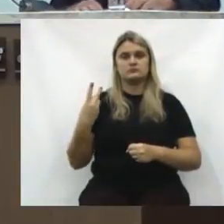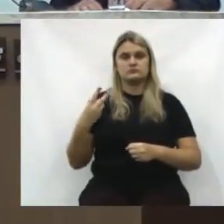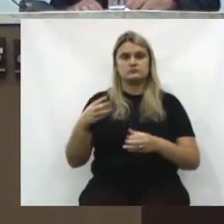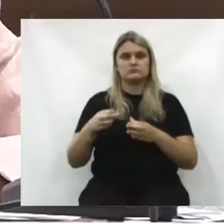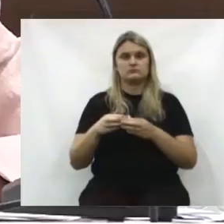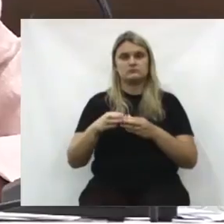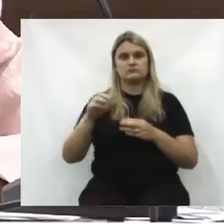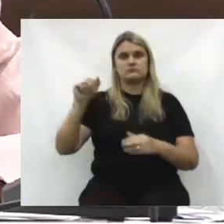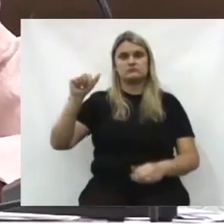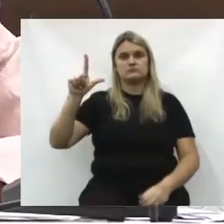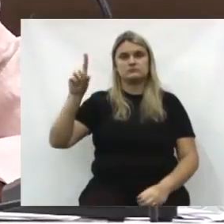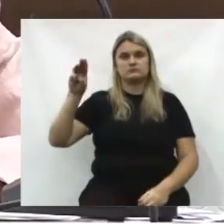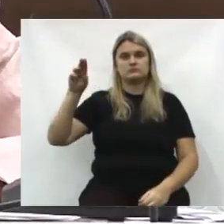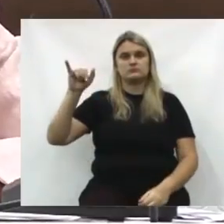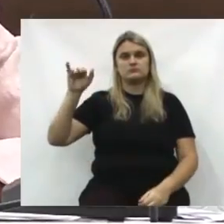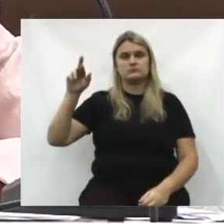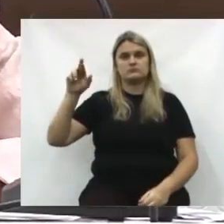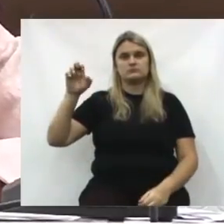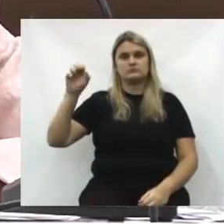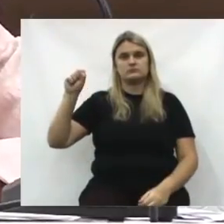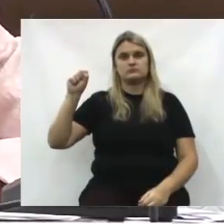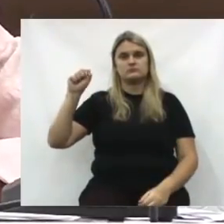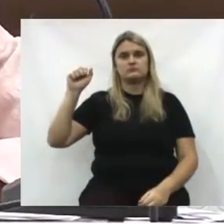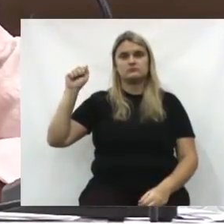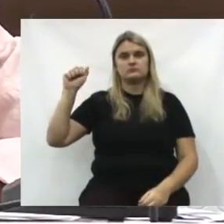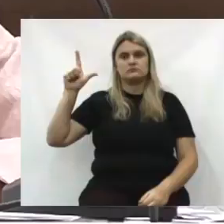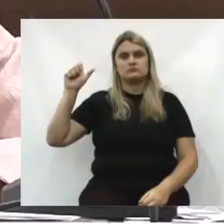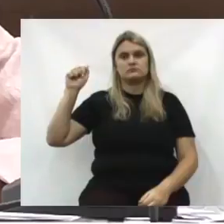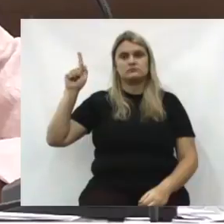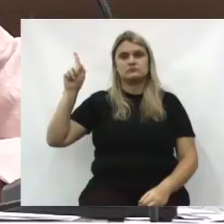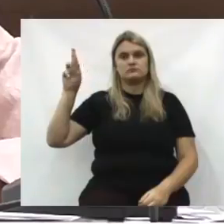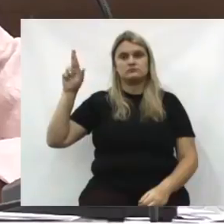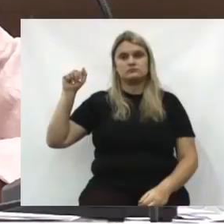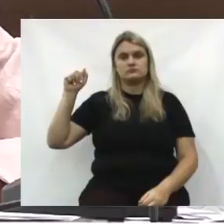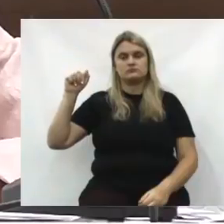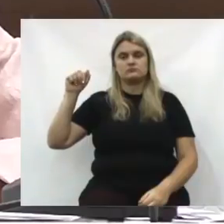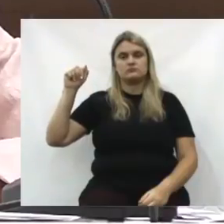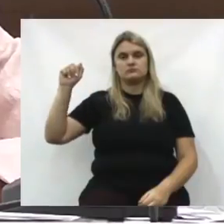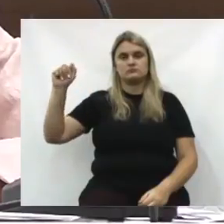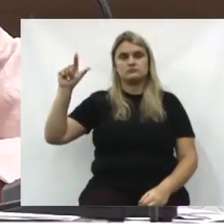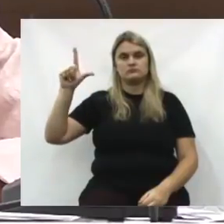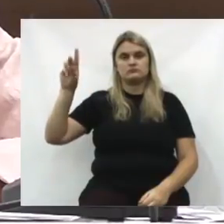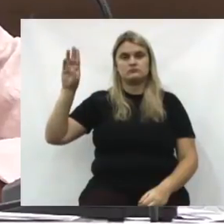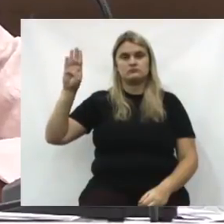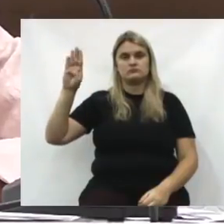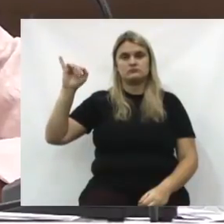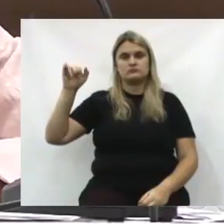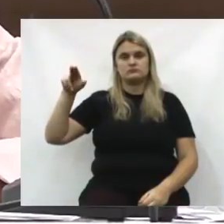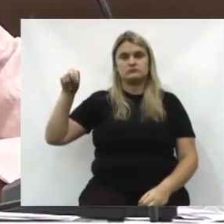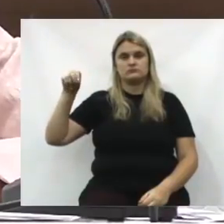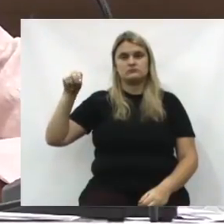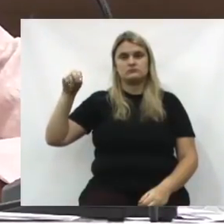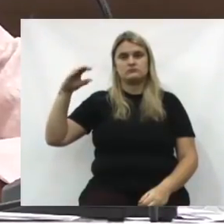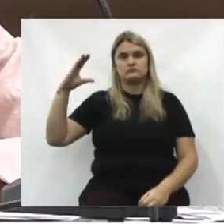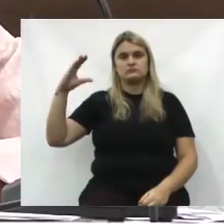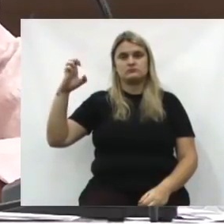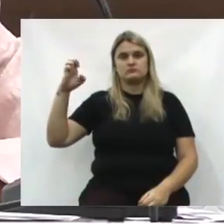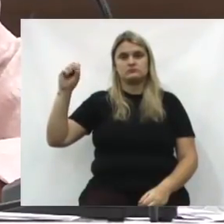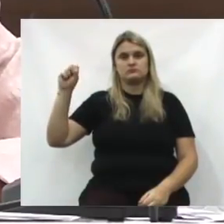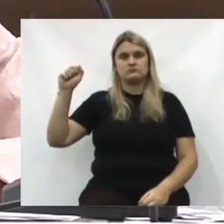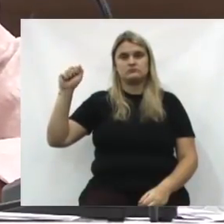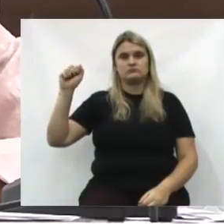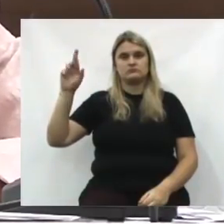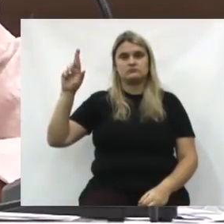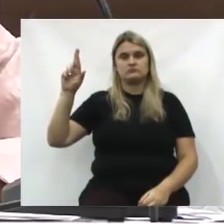7/2017, dos vereadores Almires Bulgai Filho, Alandra Roveda Grando, Albino